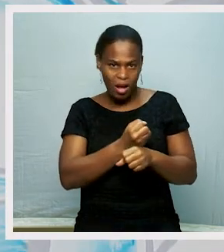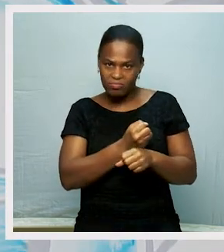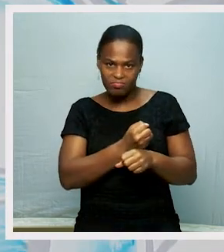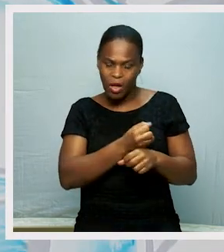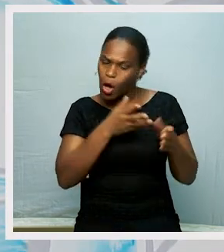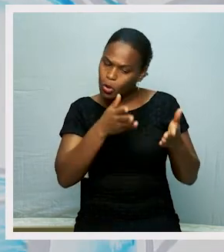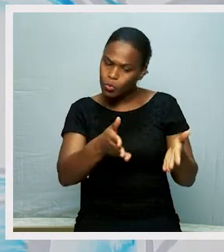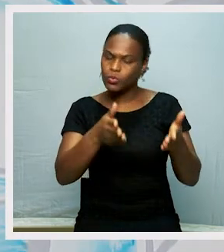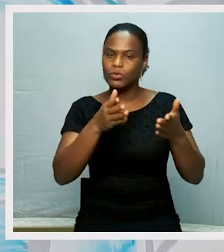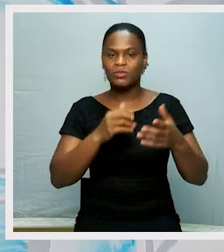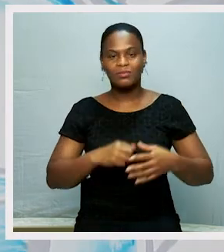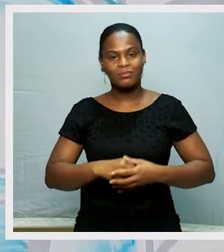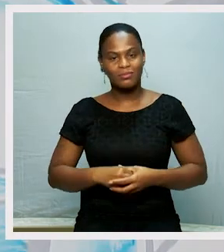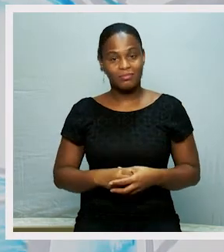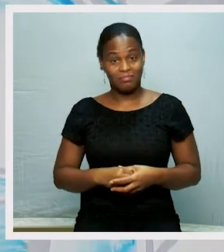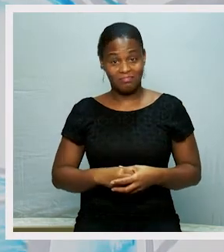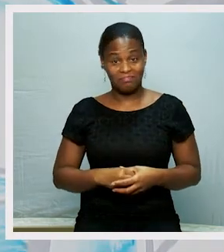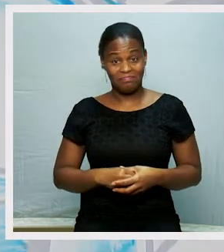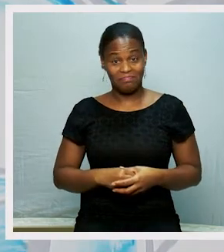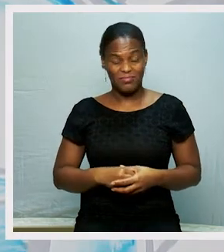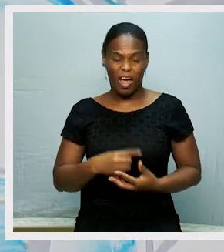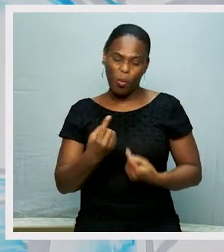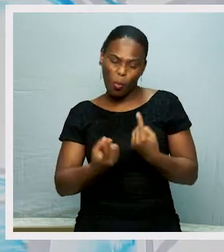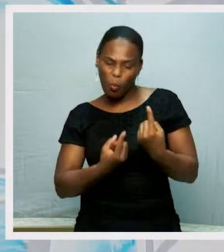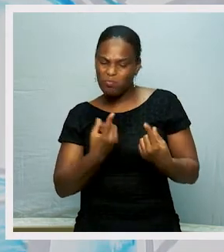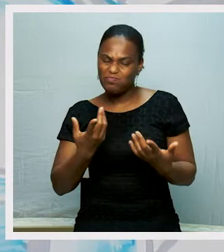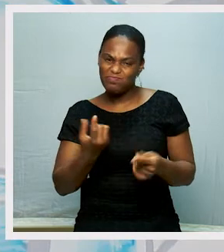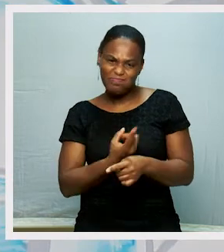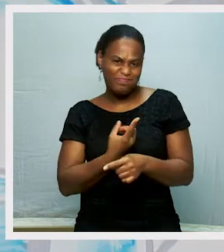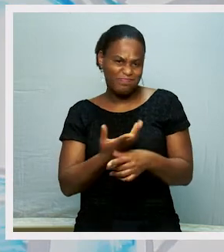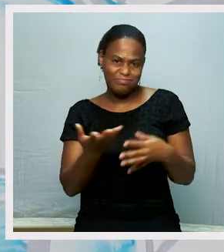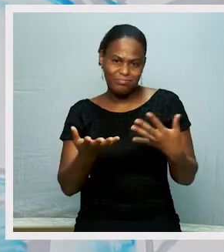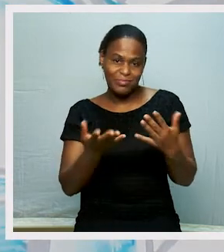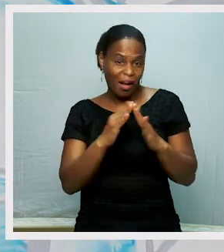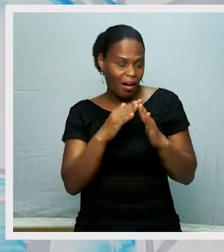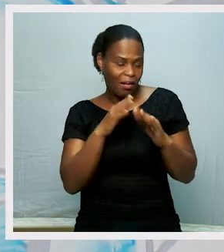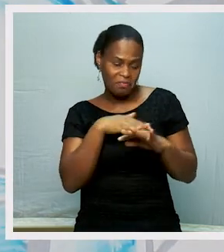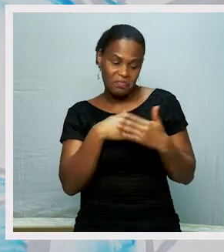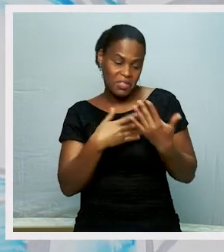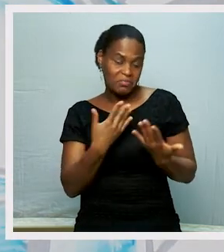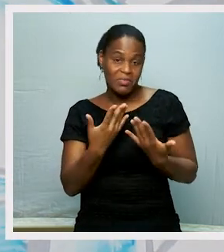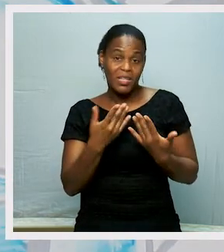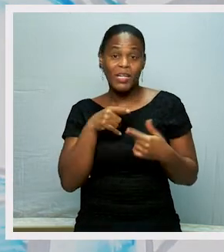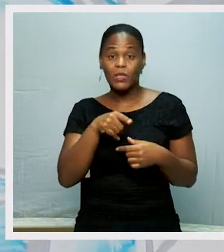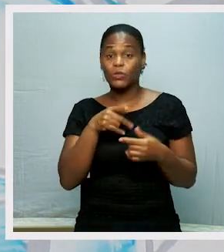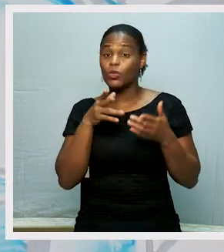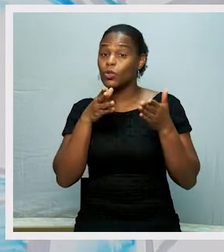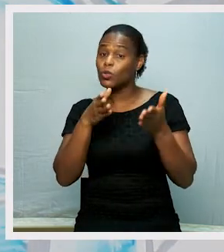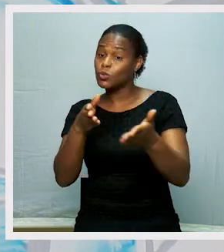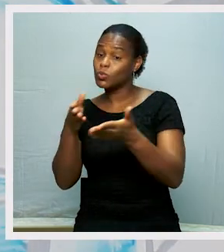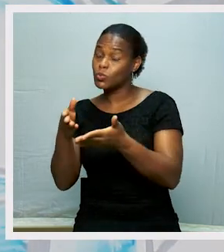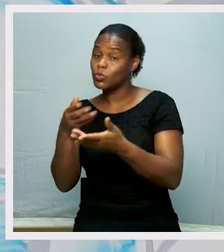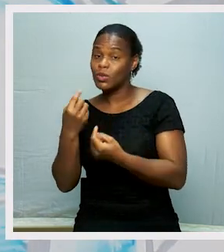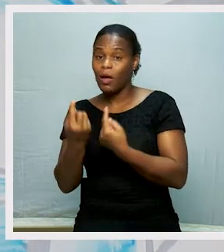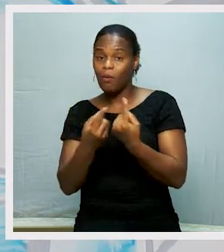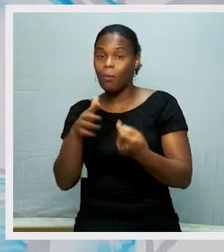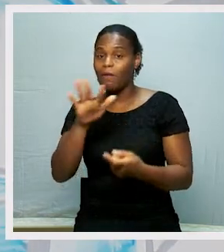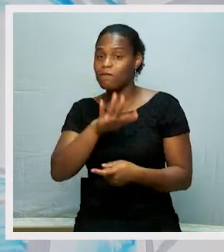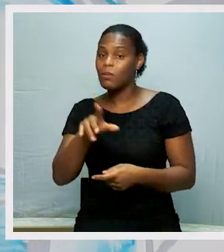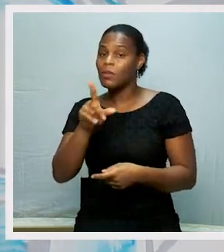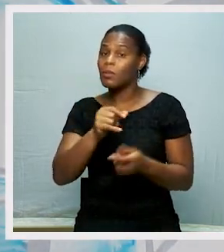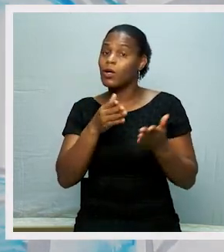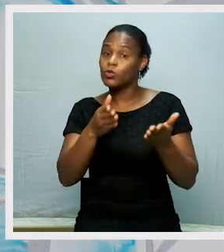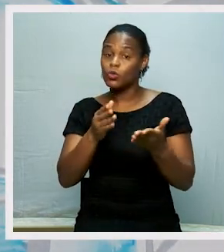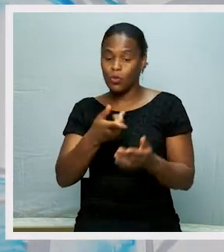trabalho, são afazeres domésticos. E isto contribui, de uma